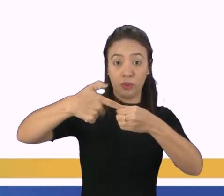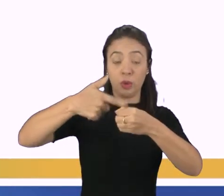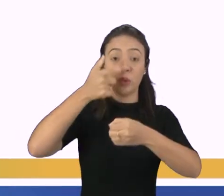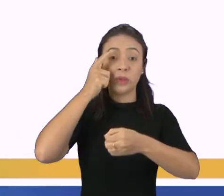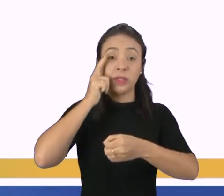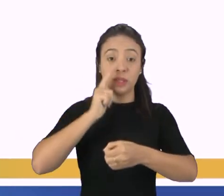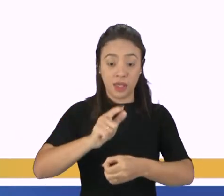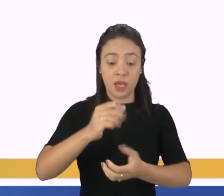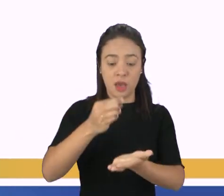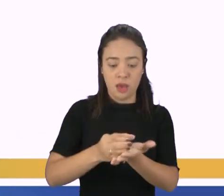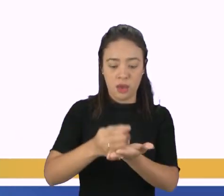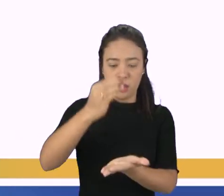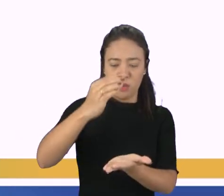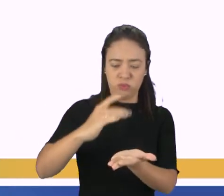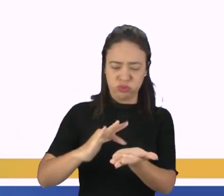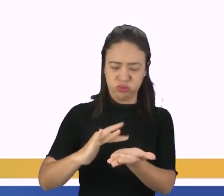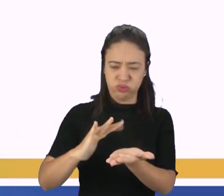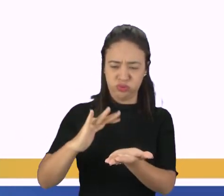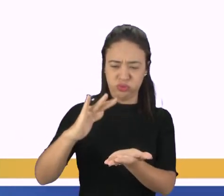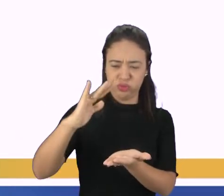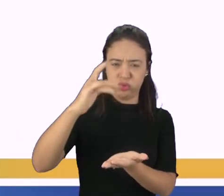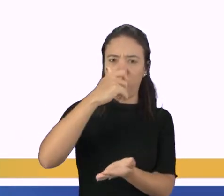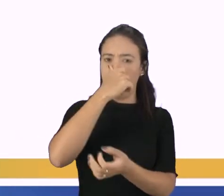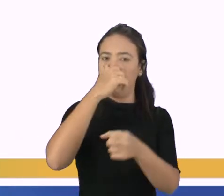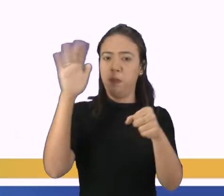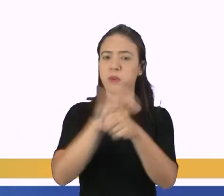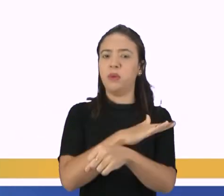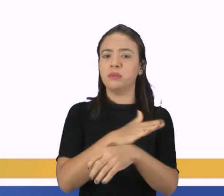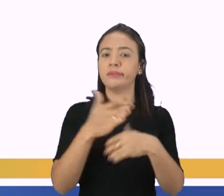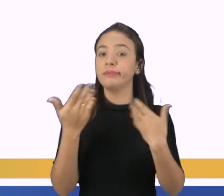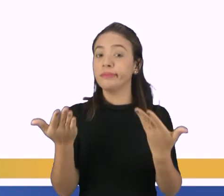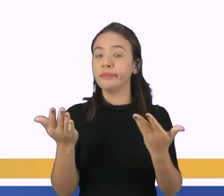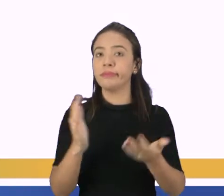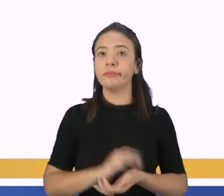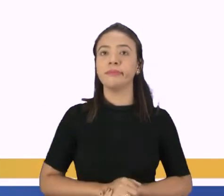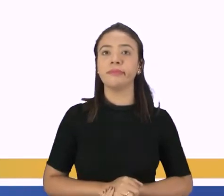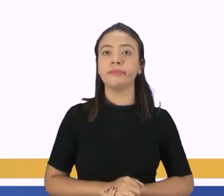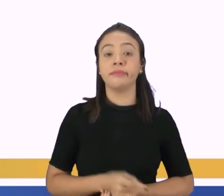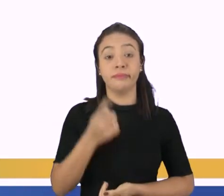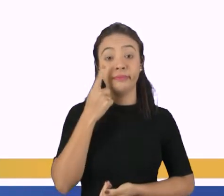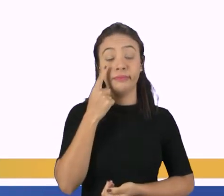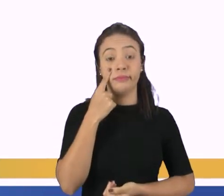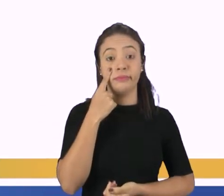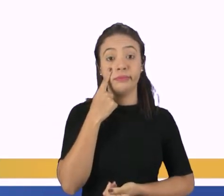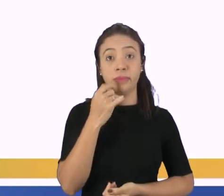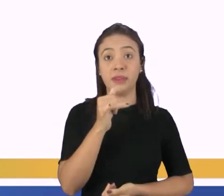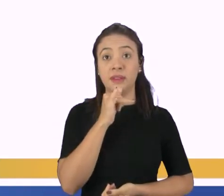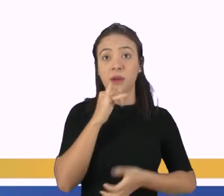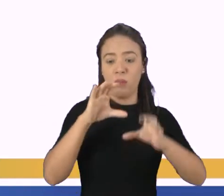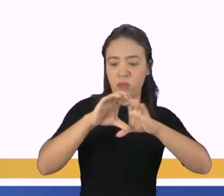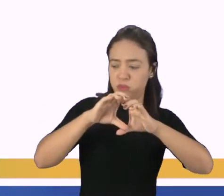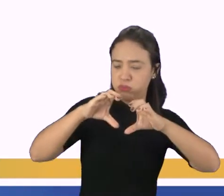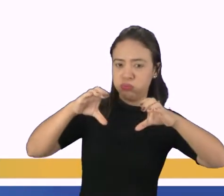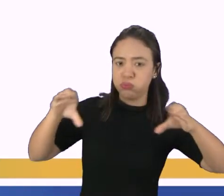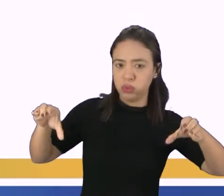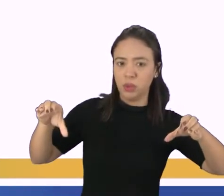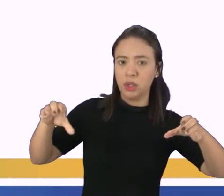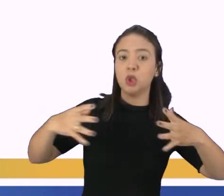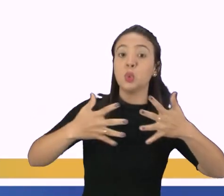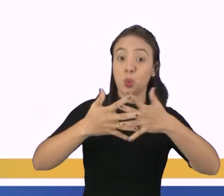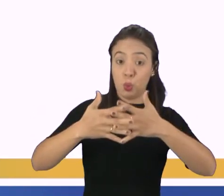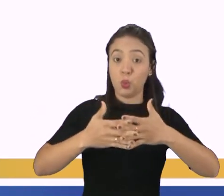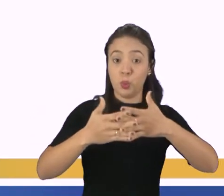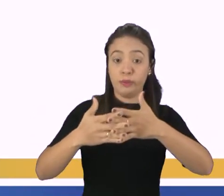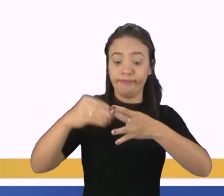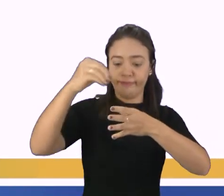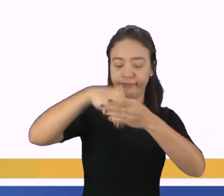encher completamente o tanque, né, do caminhão? Então aqui nós temos aqui um exemplo, né, de um tanque de caminhão, certo?